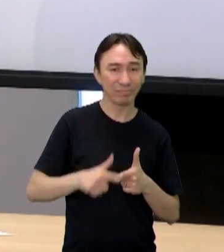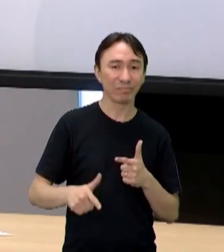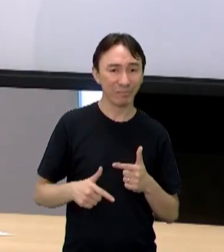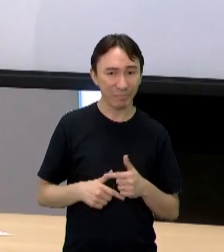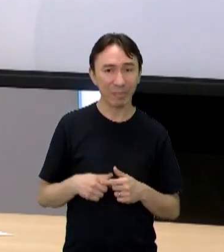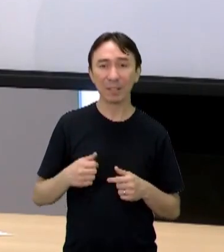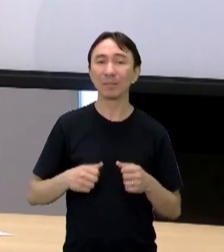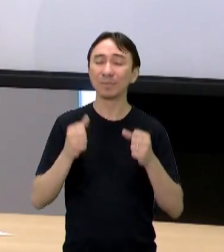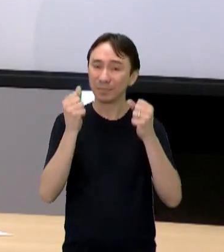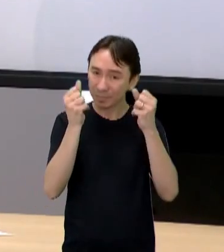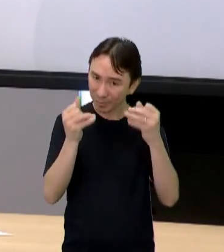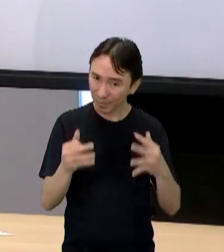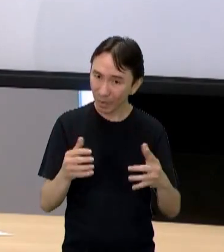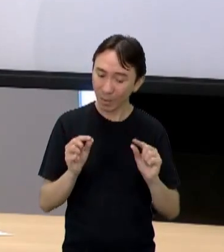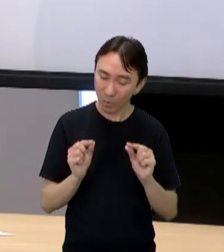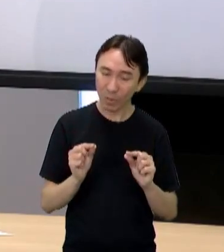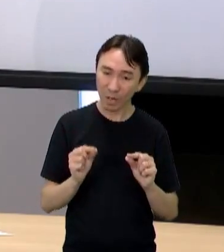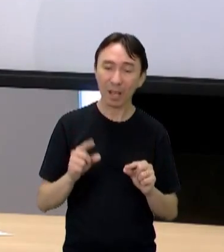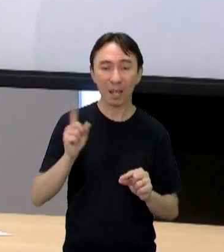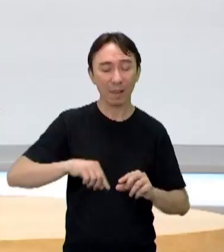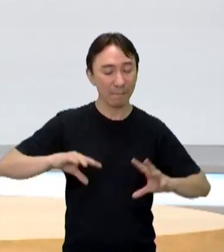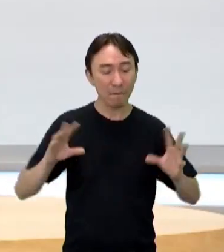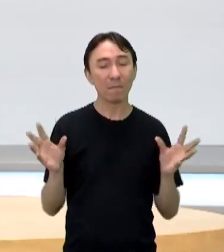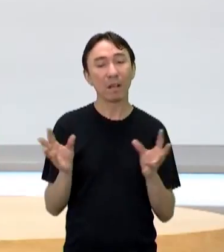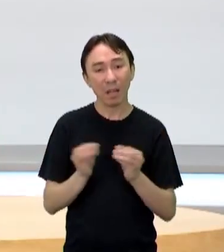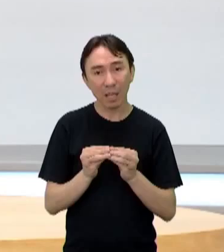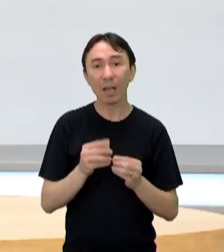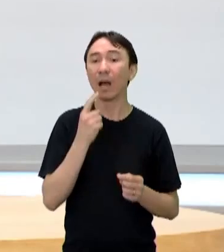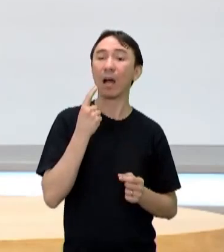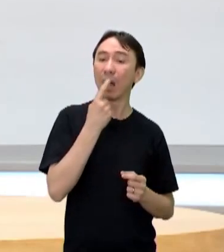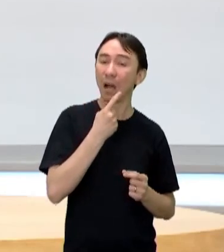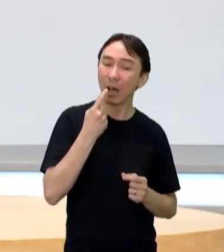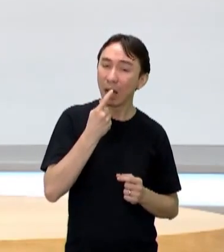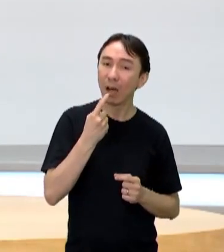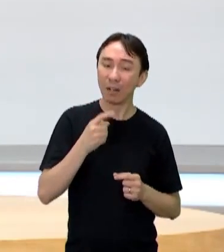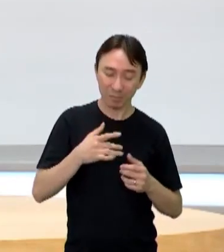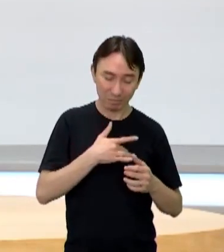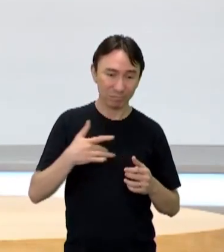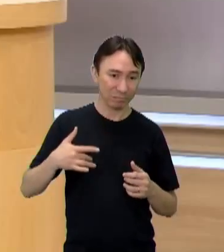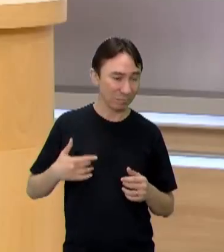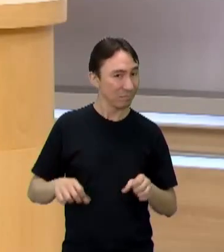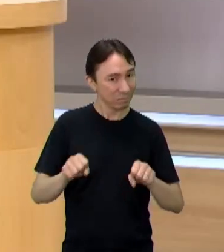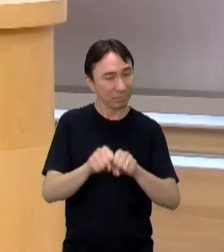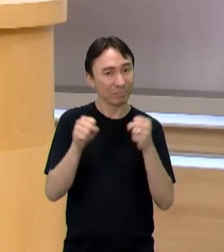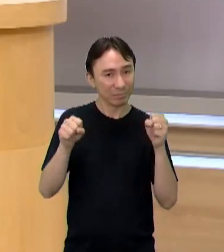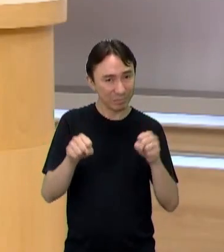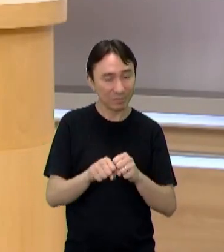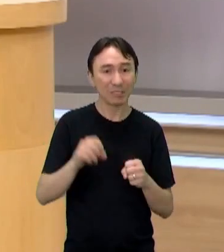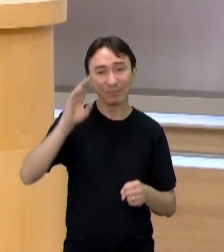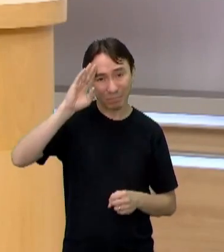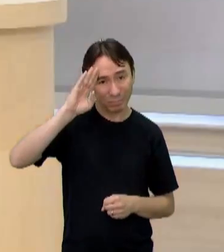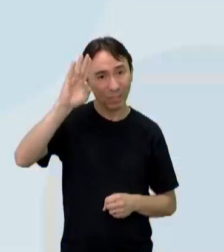à saúde bucal, né? A falta dela, na verdade, né? Então, a principal,